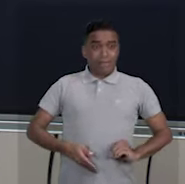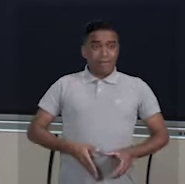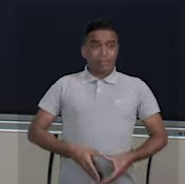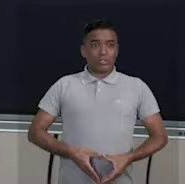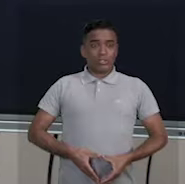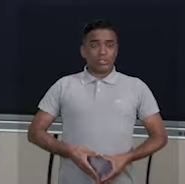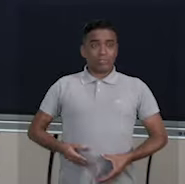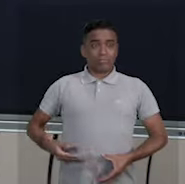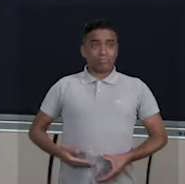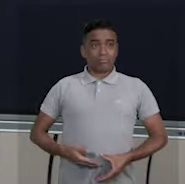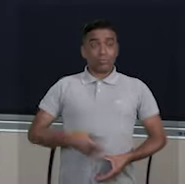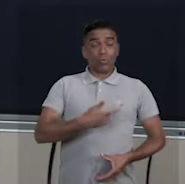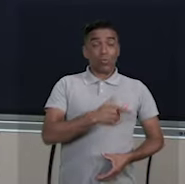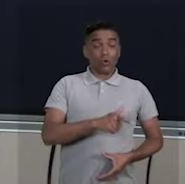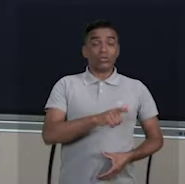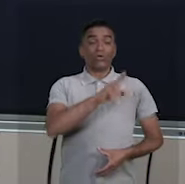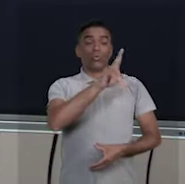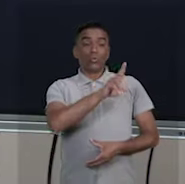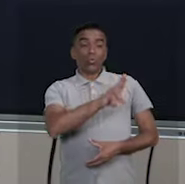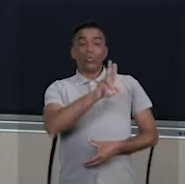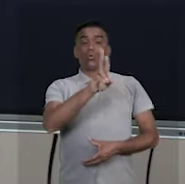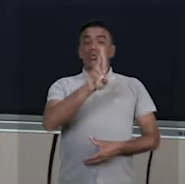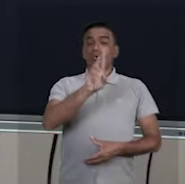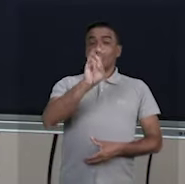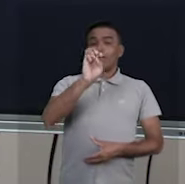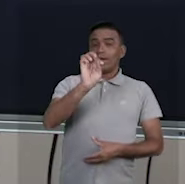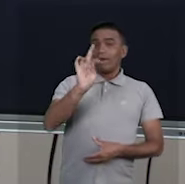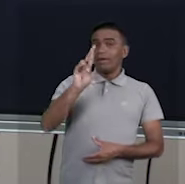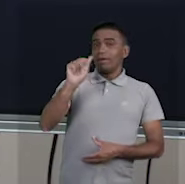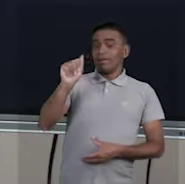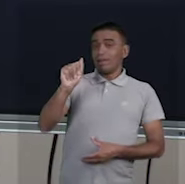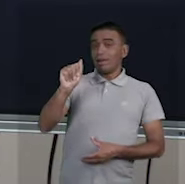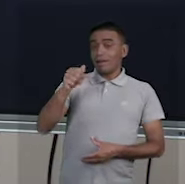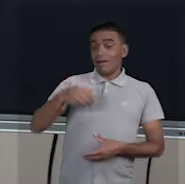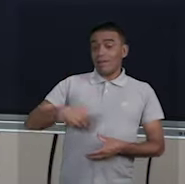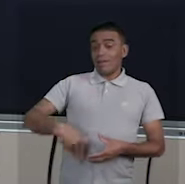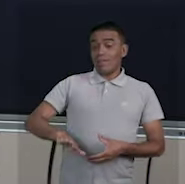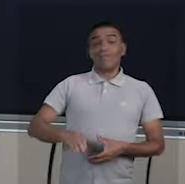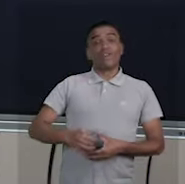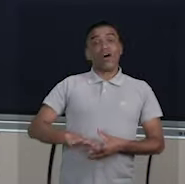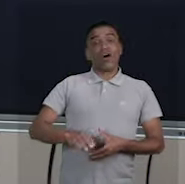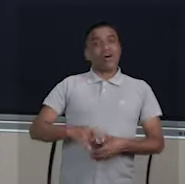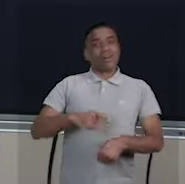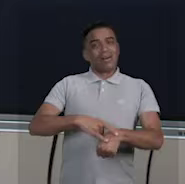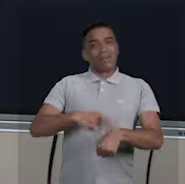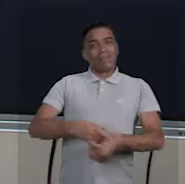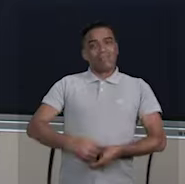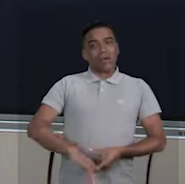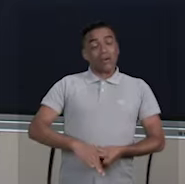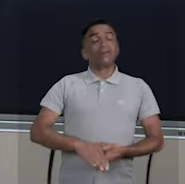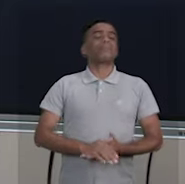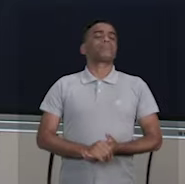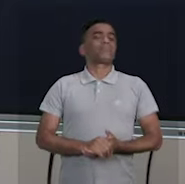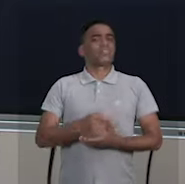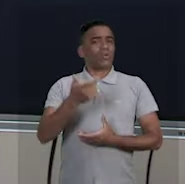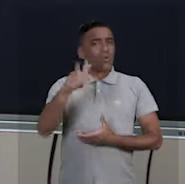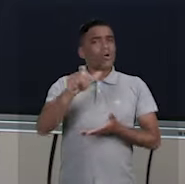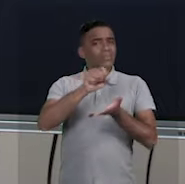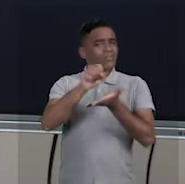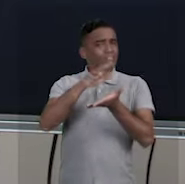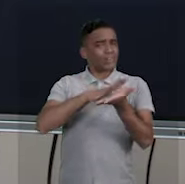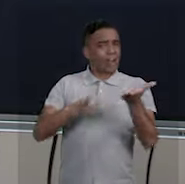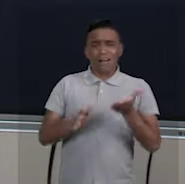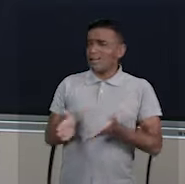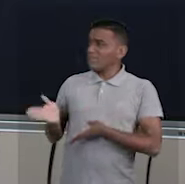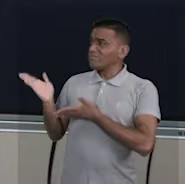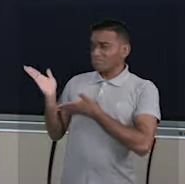uretra vai conduzir a urina da bexiga para o meio externo. Nós temos outras atividades que eu deixei aqui para